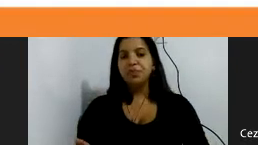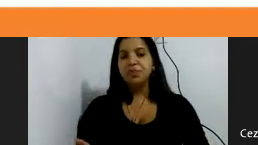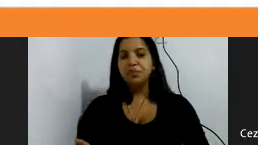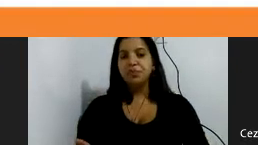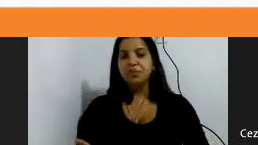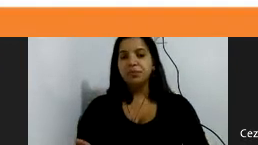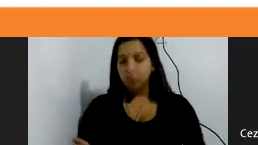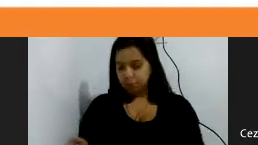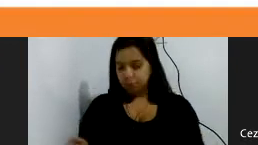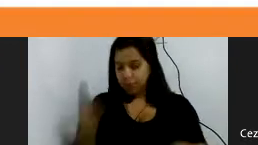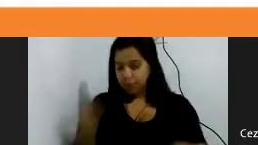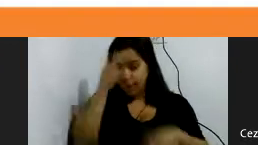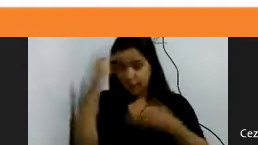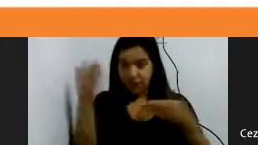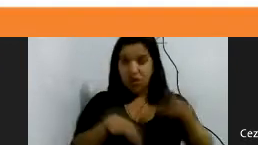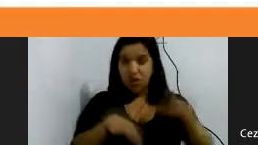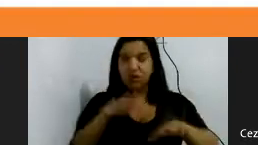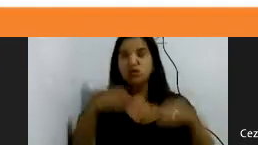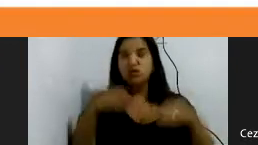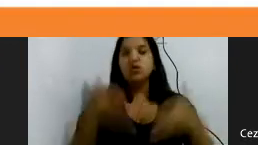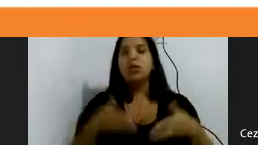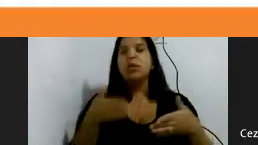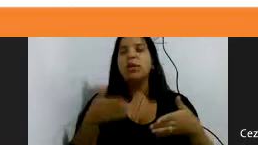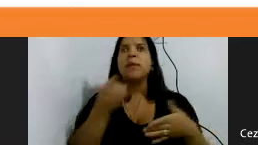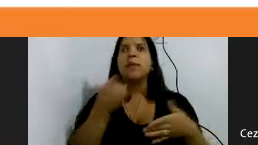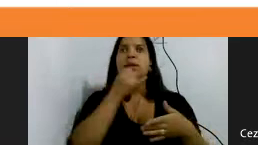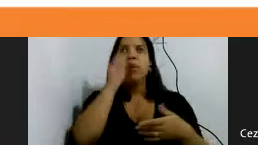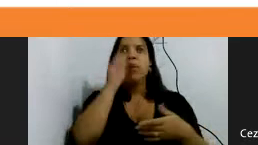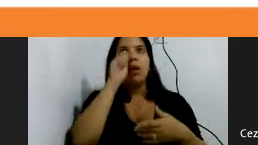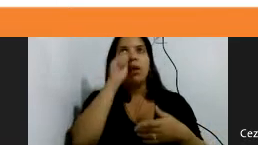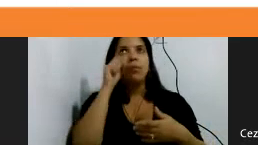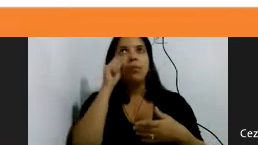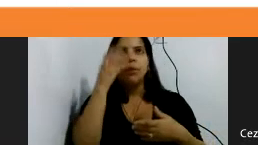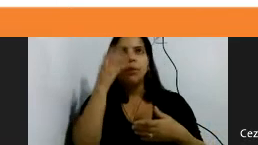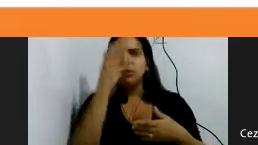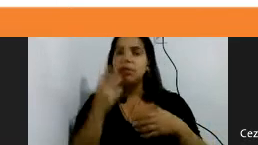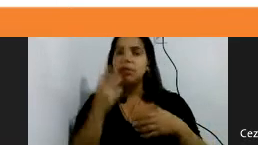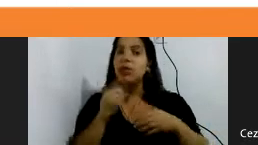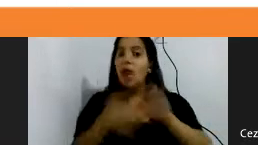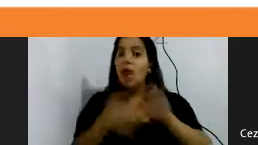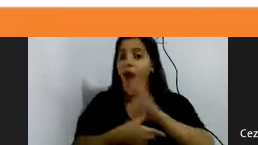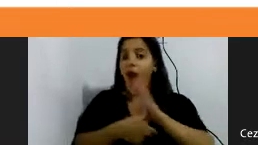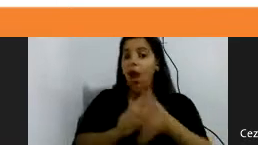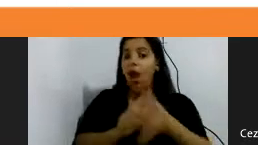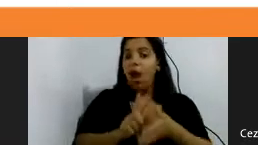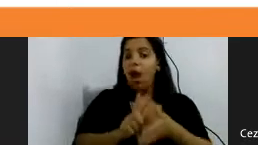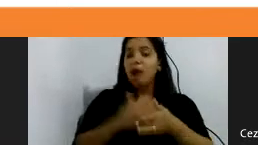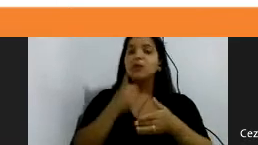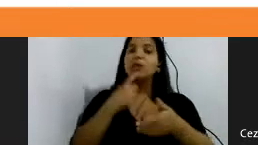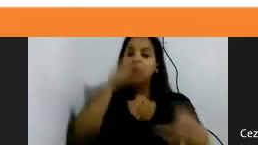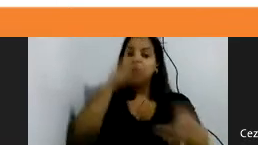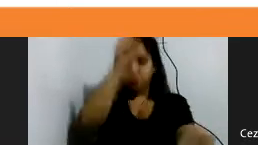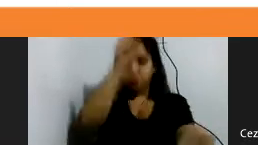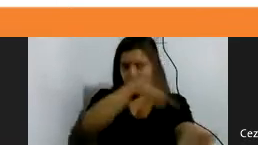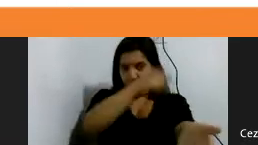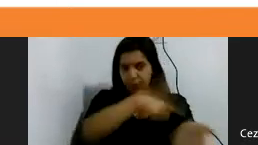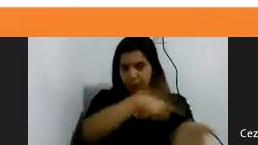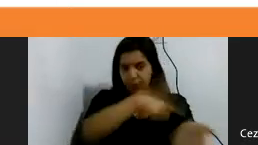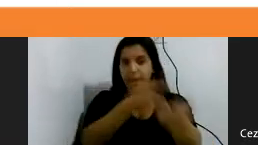Então, às vezes o paciente, ele chega com um quadro de uma anemia aguda e antes de fazer a infusão da bolsa de sangue, eles